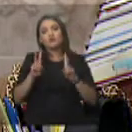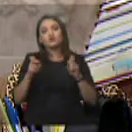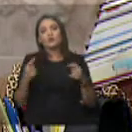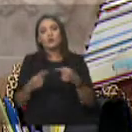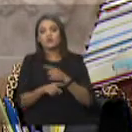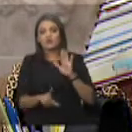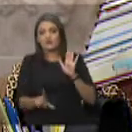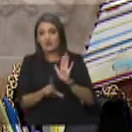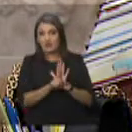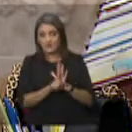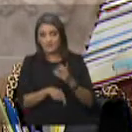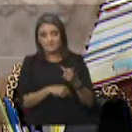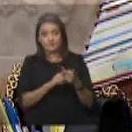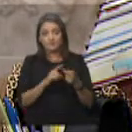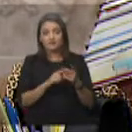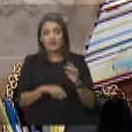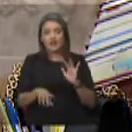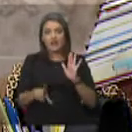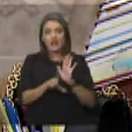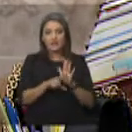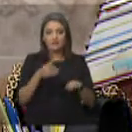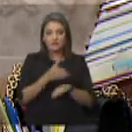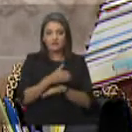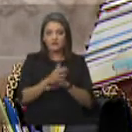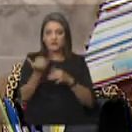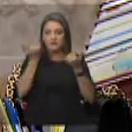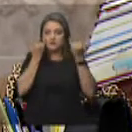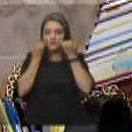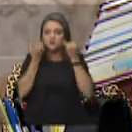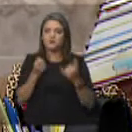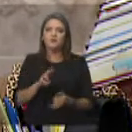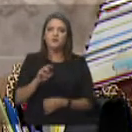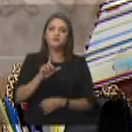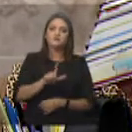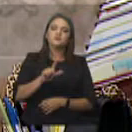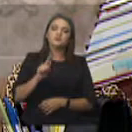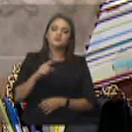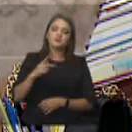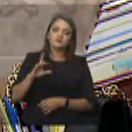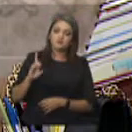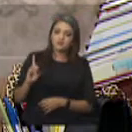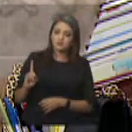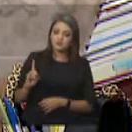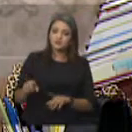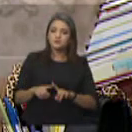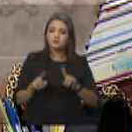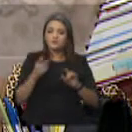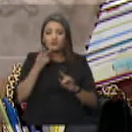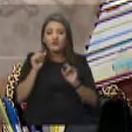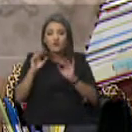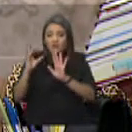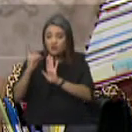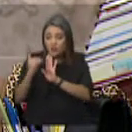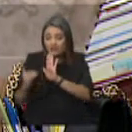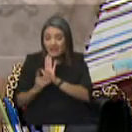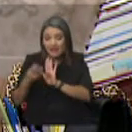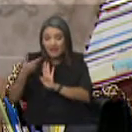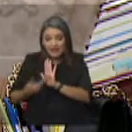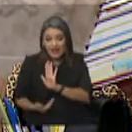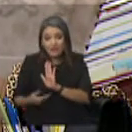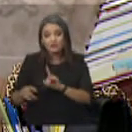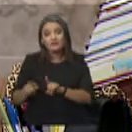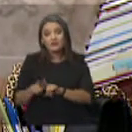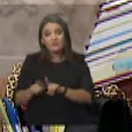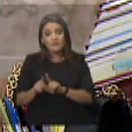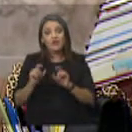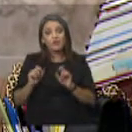Lei de Acesso à Informação ou Geral de Proteção de Dados. O que se argumenta é o decreto impugnado, além de